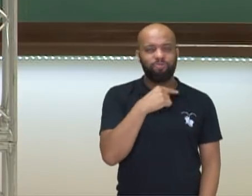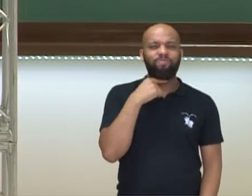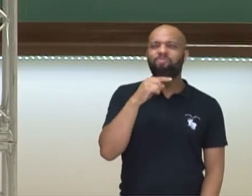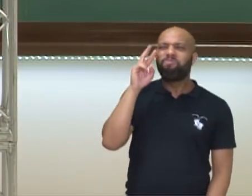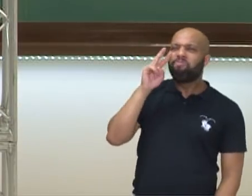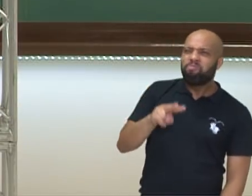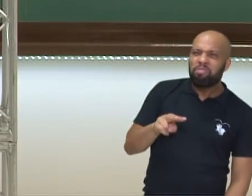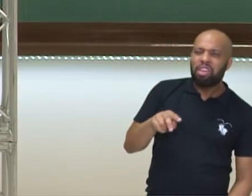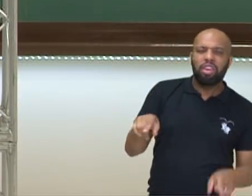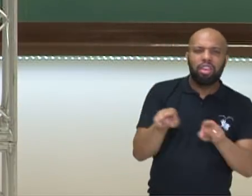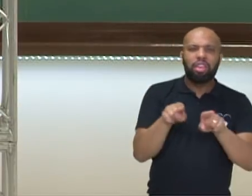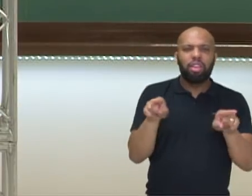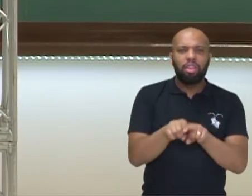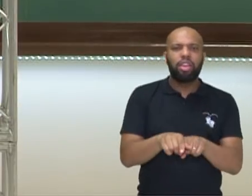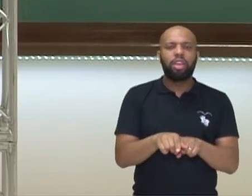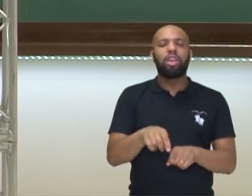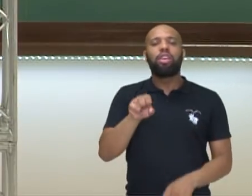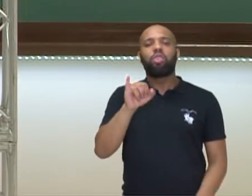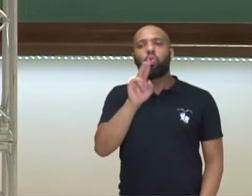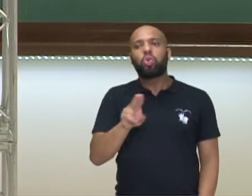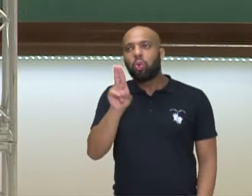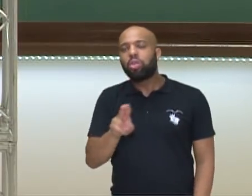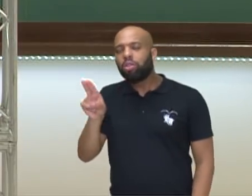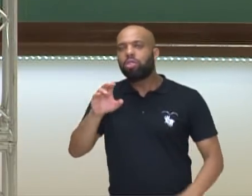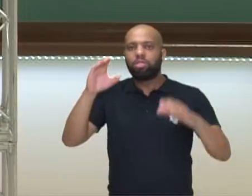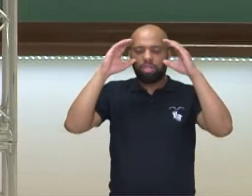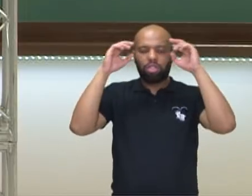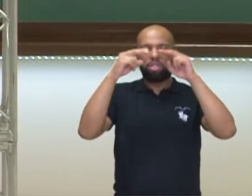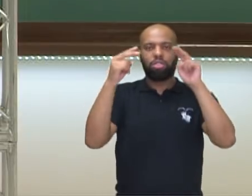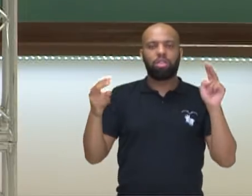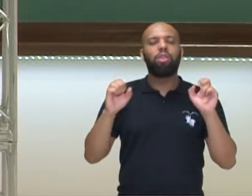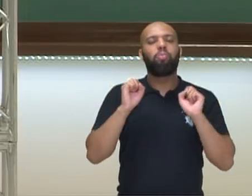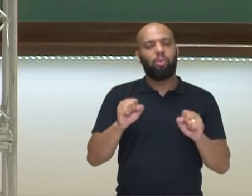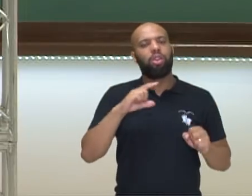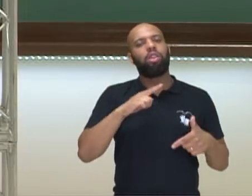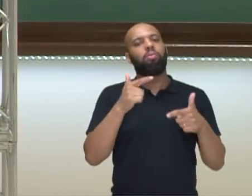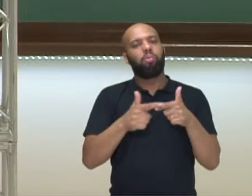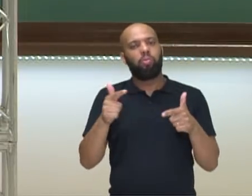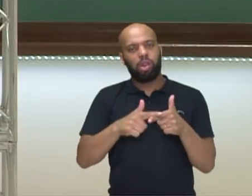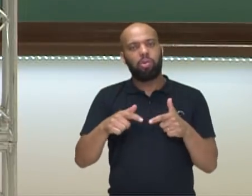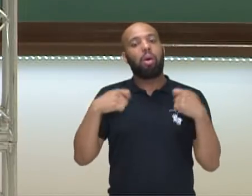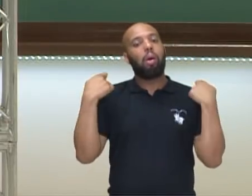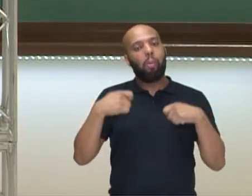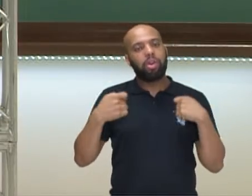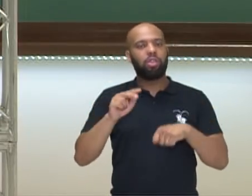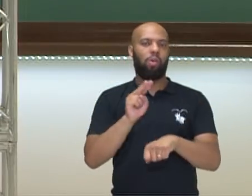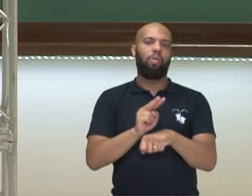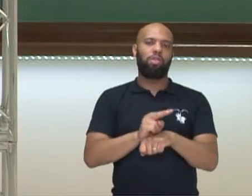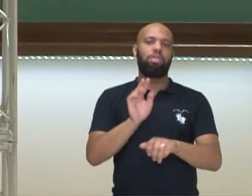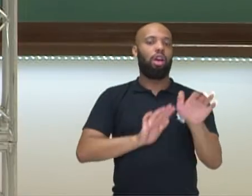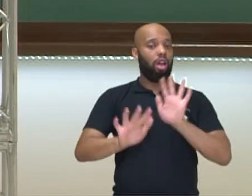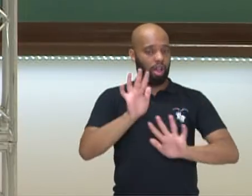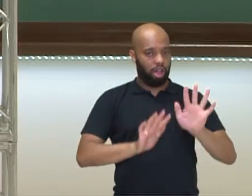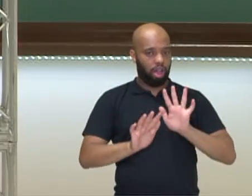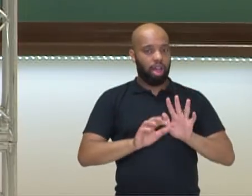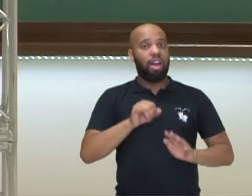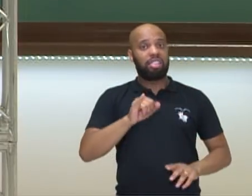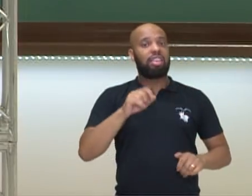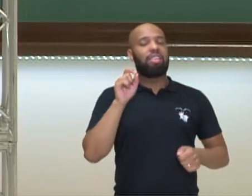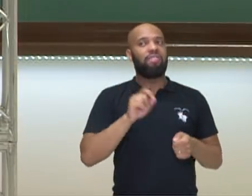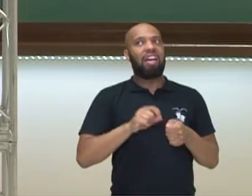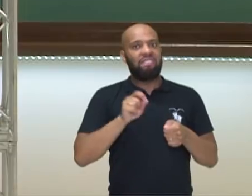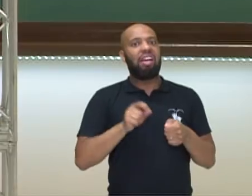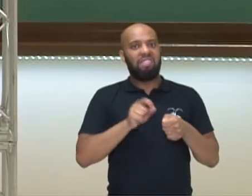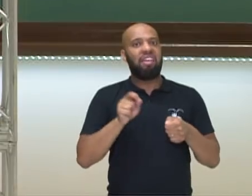uso exagerado da realidade virtual. Então, isso é um cuidado que nós temos que ter. Nada em excesso,